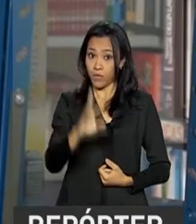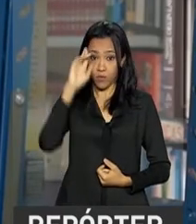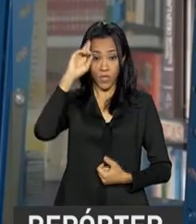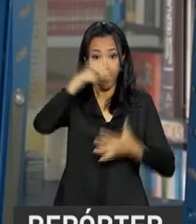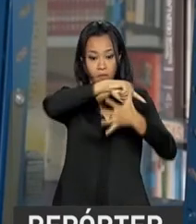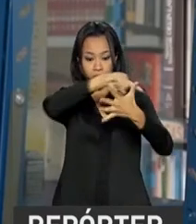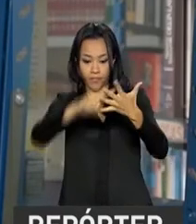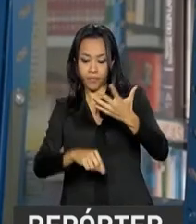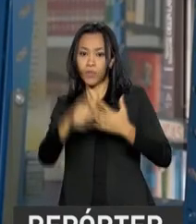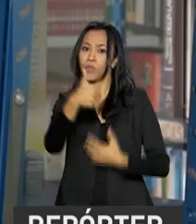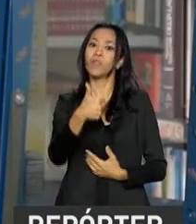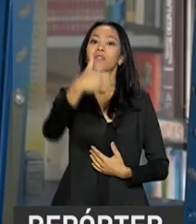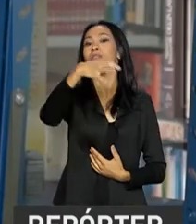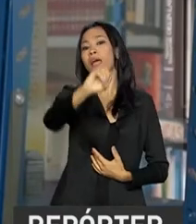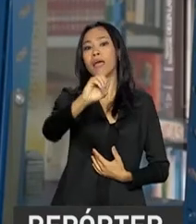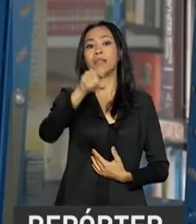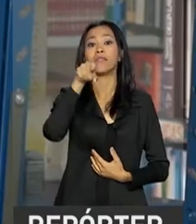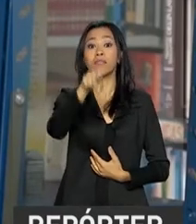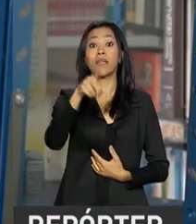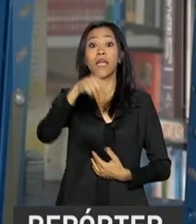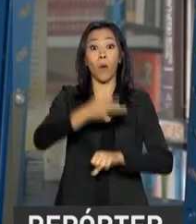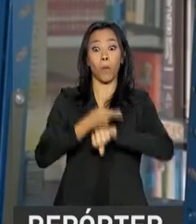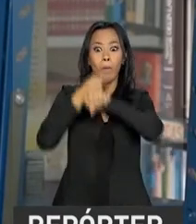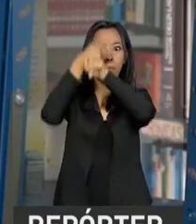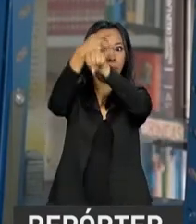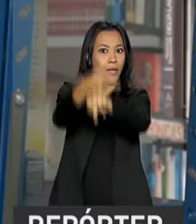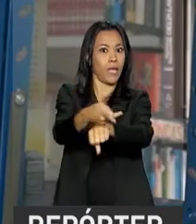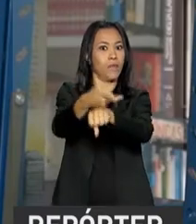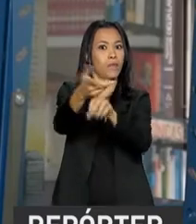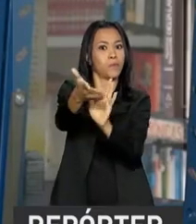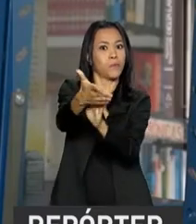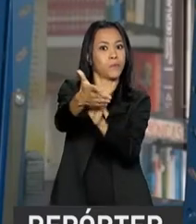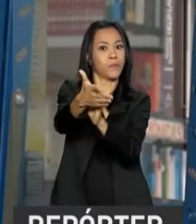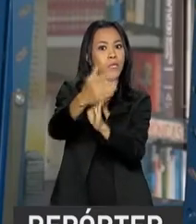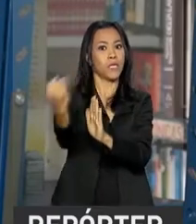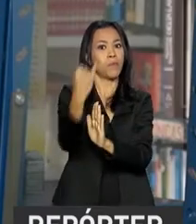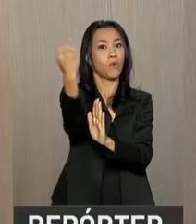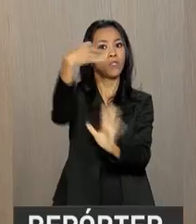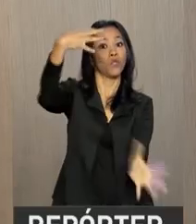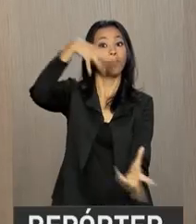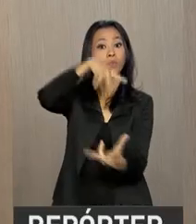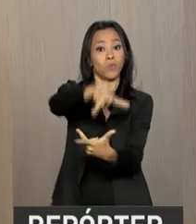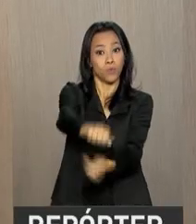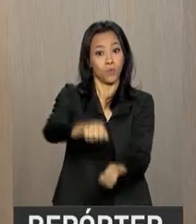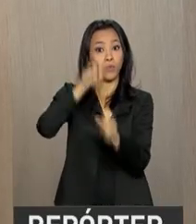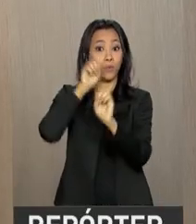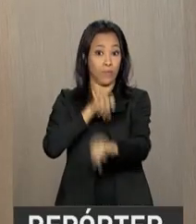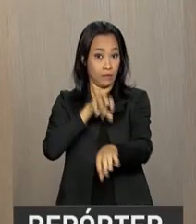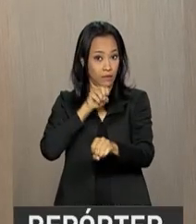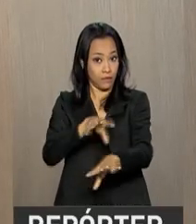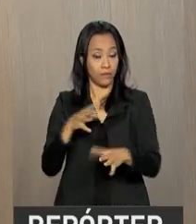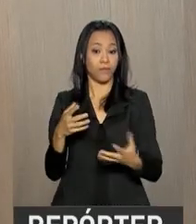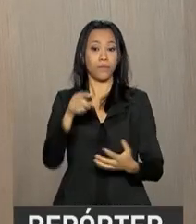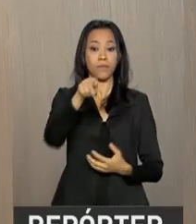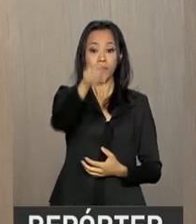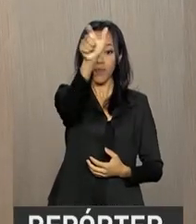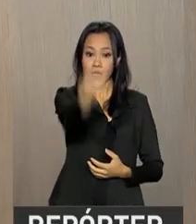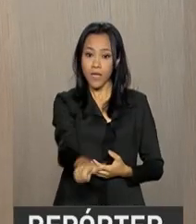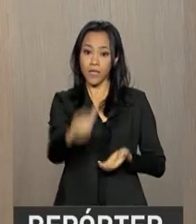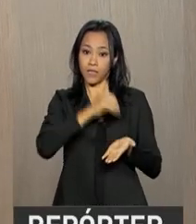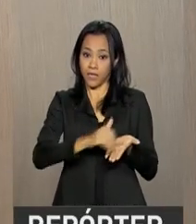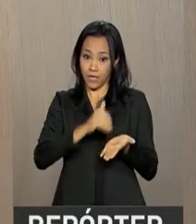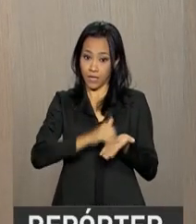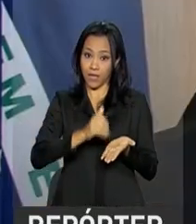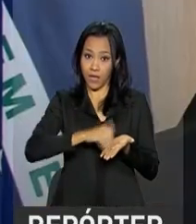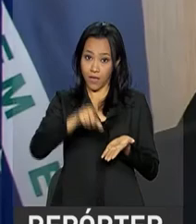do global ti ti traz um dos prêmios mais importantes do mundo da educação para o secretário executivo adjunto do